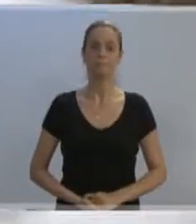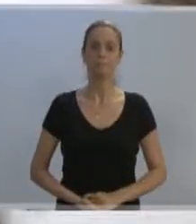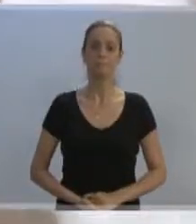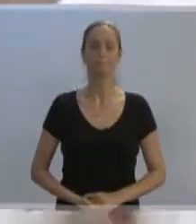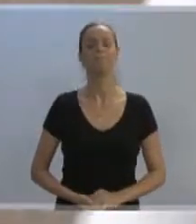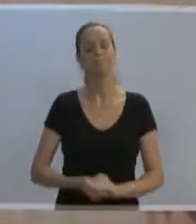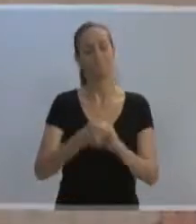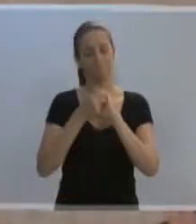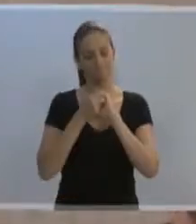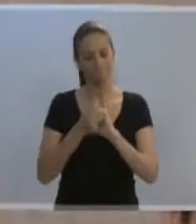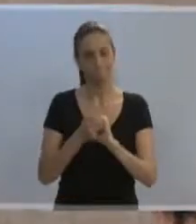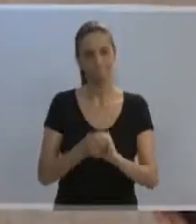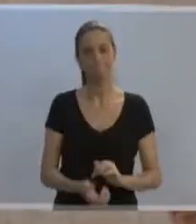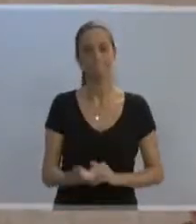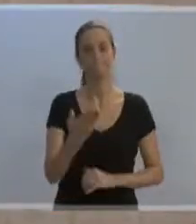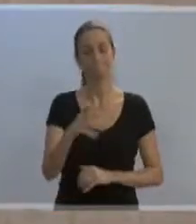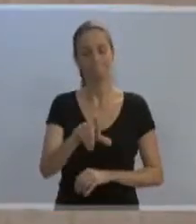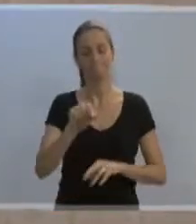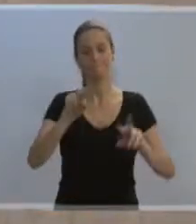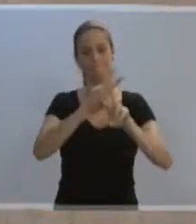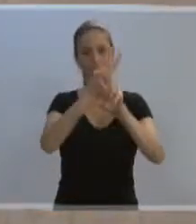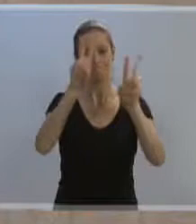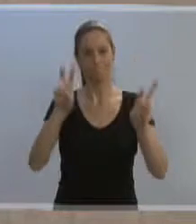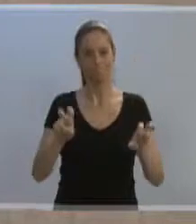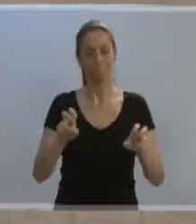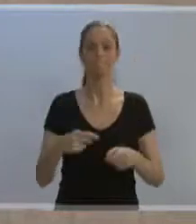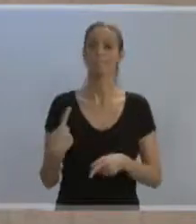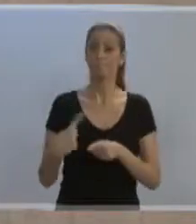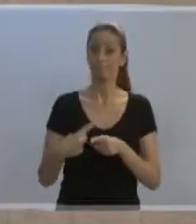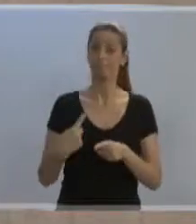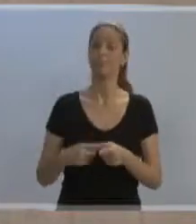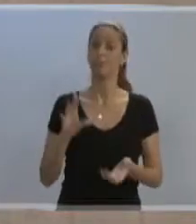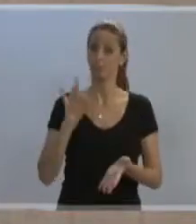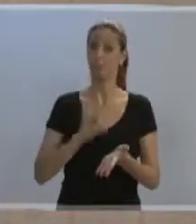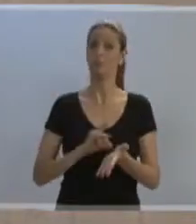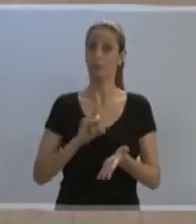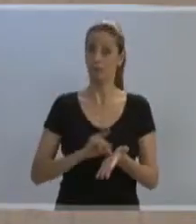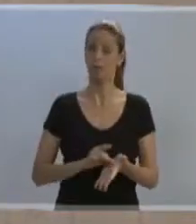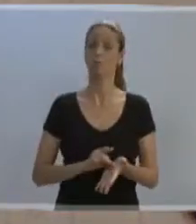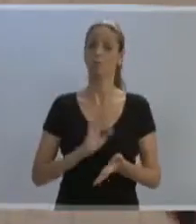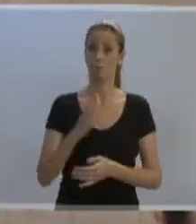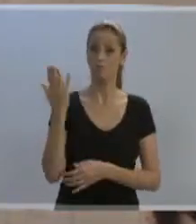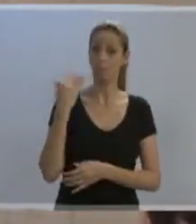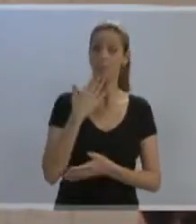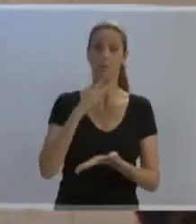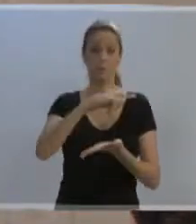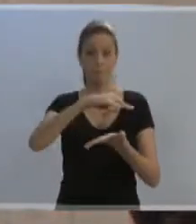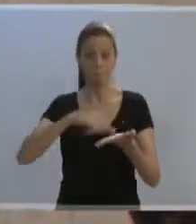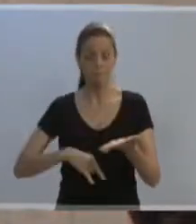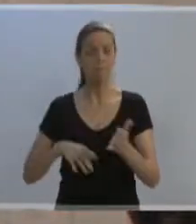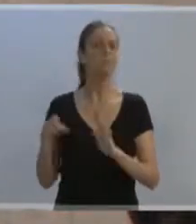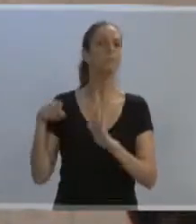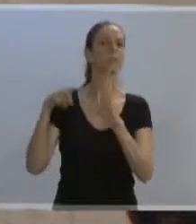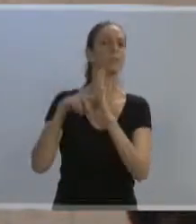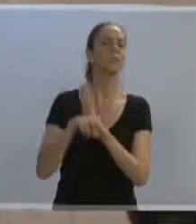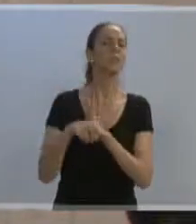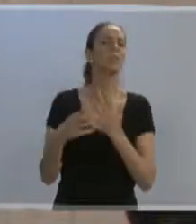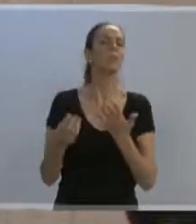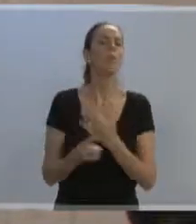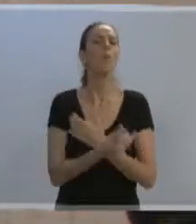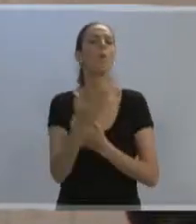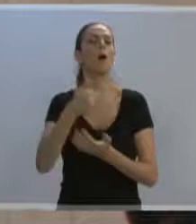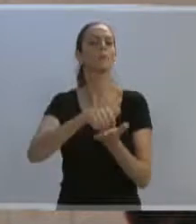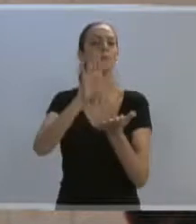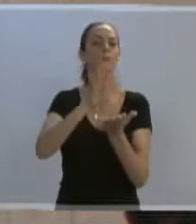queria parabenizar a excelência pela temática até porque me chama muito a atenção inclusive fiz um requerimento questionando qual a quantidade de multas